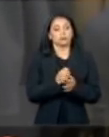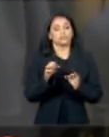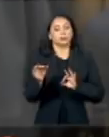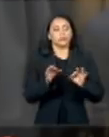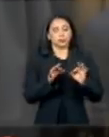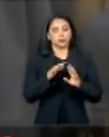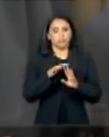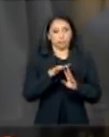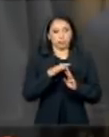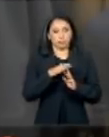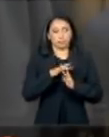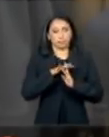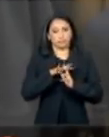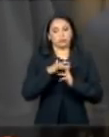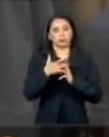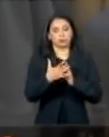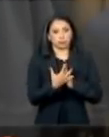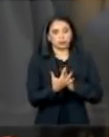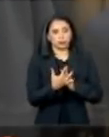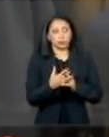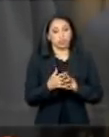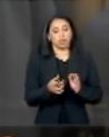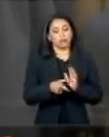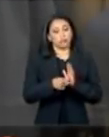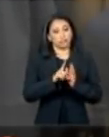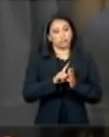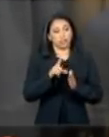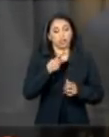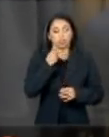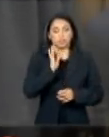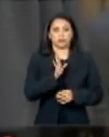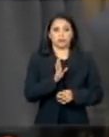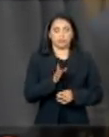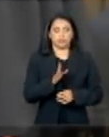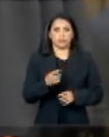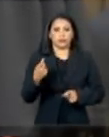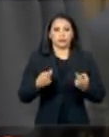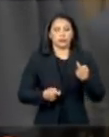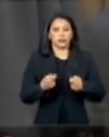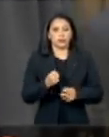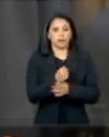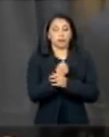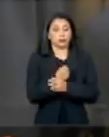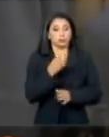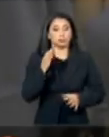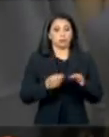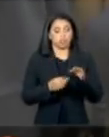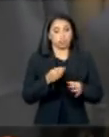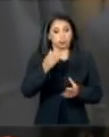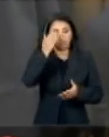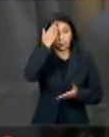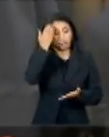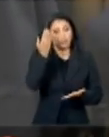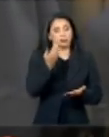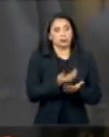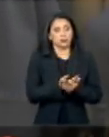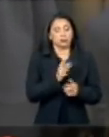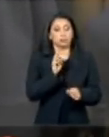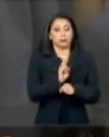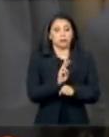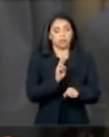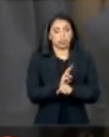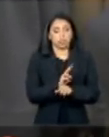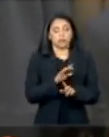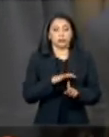divulgado e falar daquilo que antecederam estamos discutindo se a segurança jurídica se essa confiança legítima protetoras da ordem social